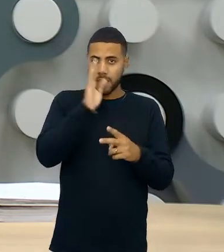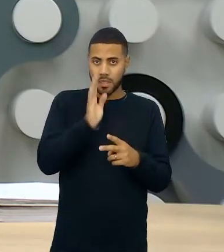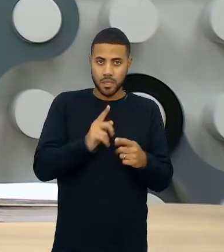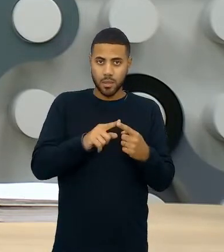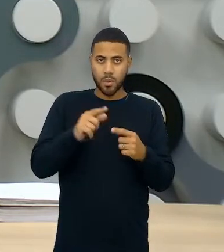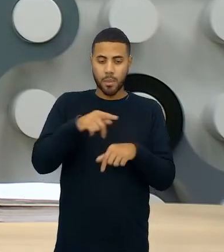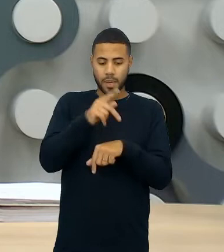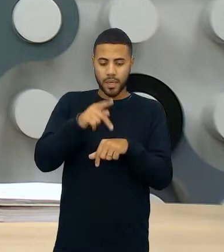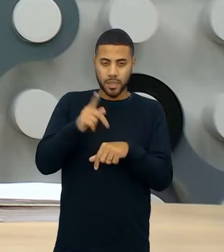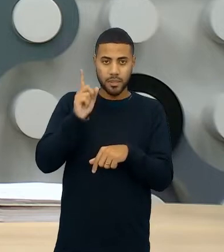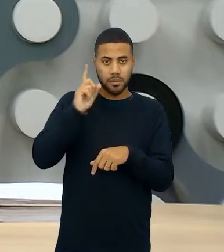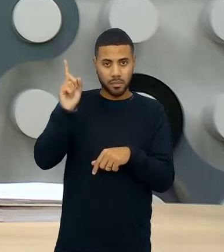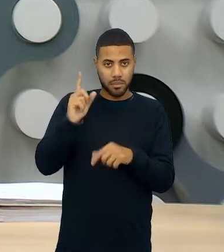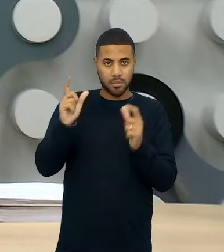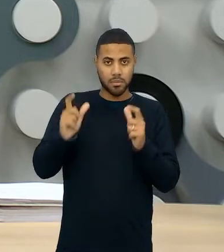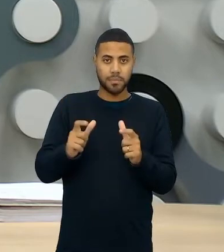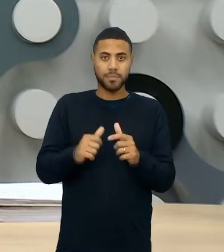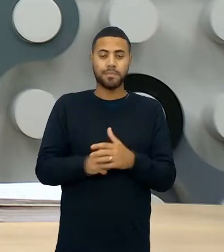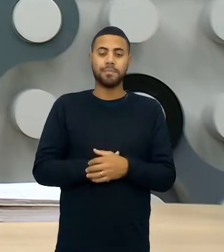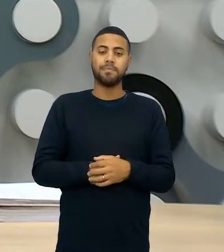país X, né?